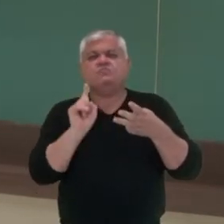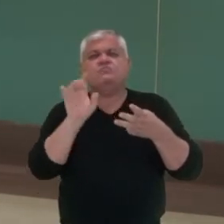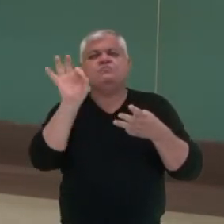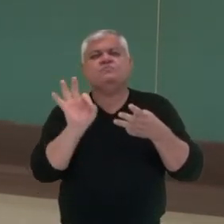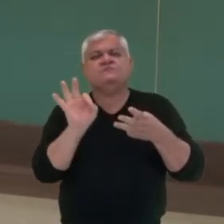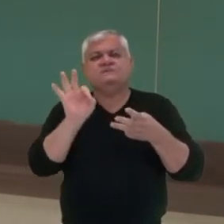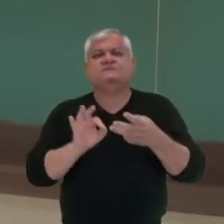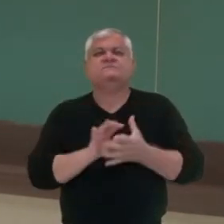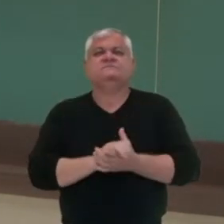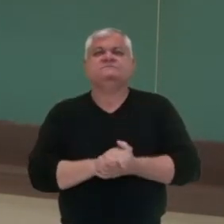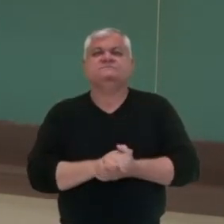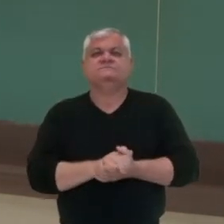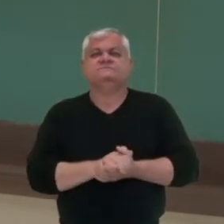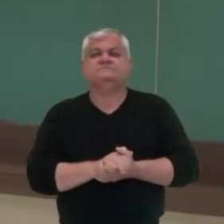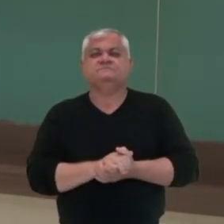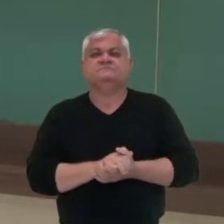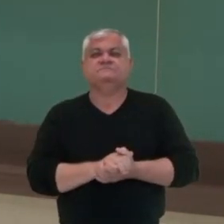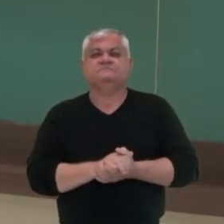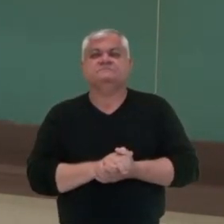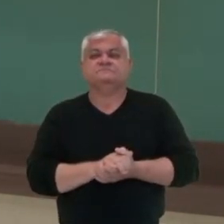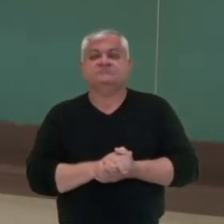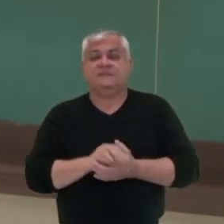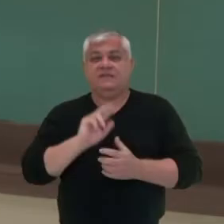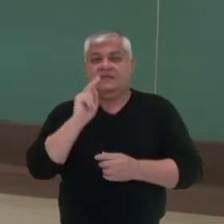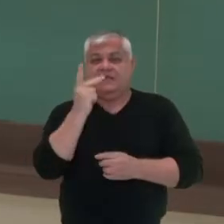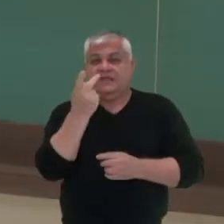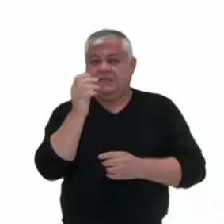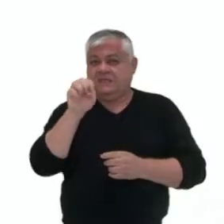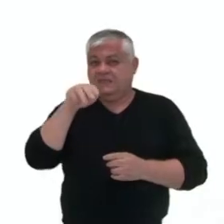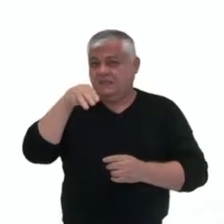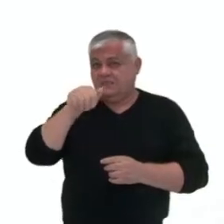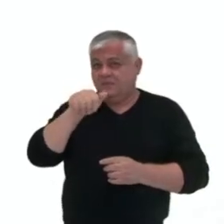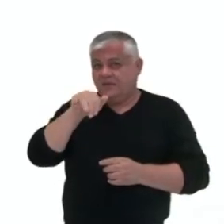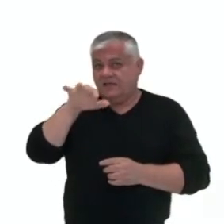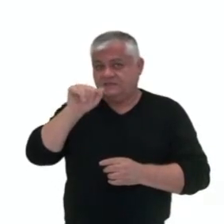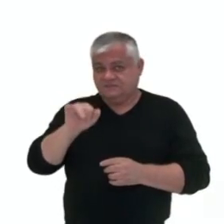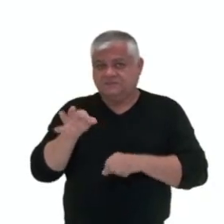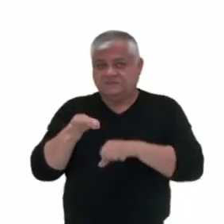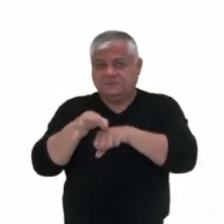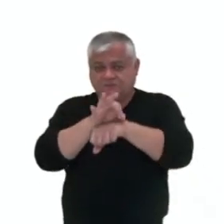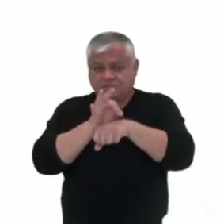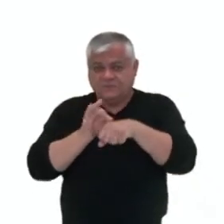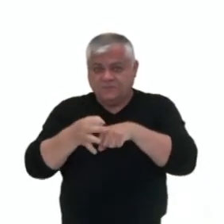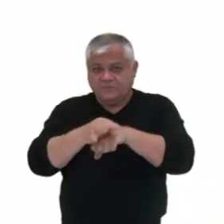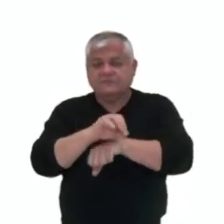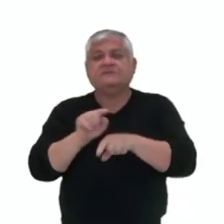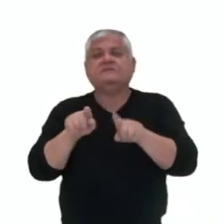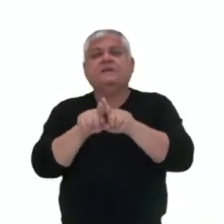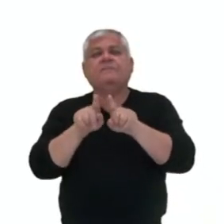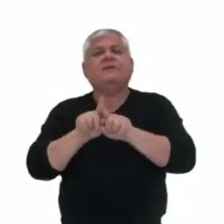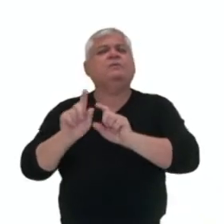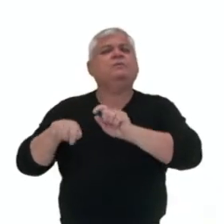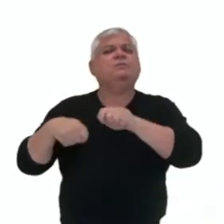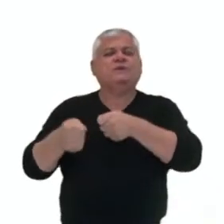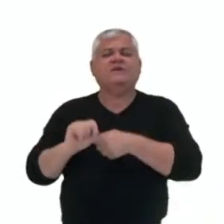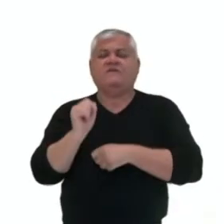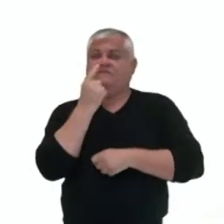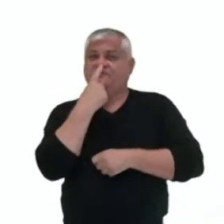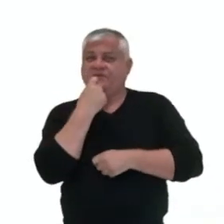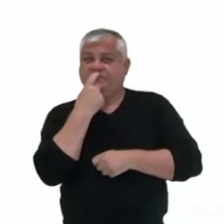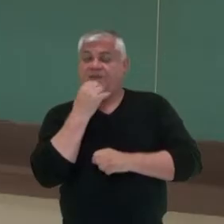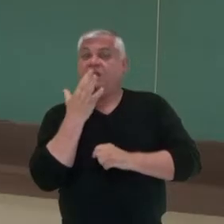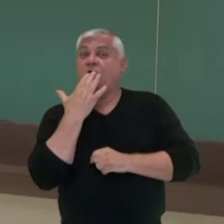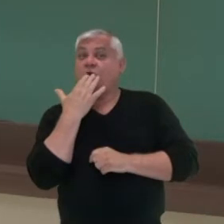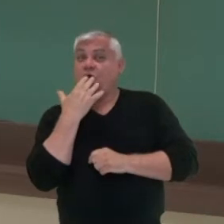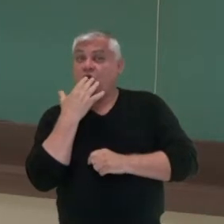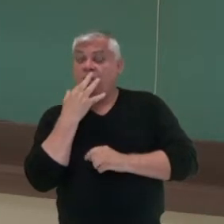volume do sangue. As hemácias, elas são chamadas também de eritrócitos, né? Elas são vermelhas e elas